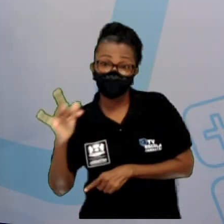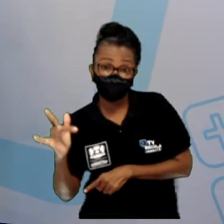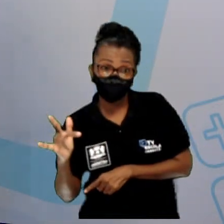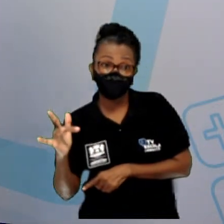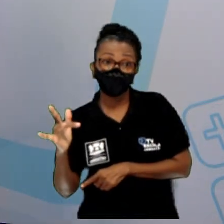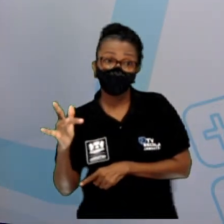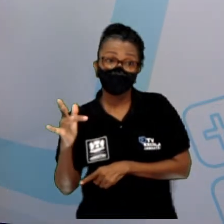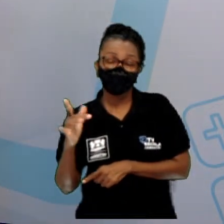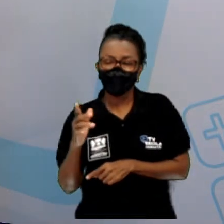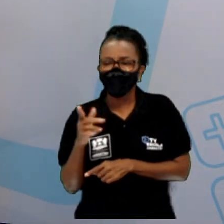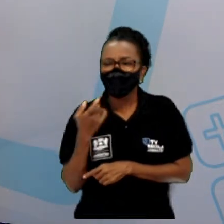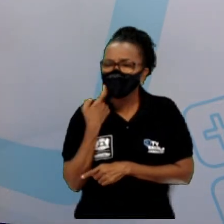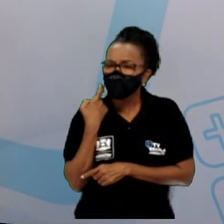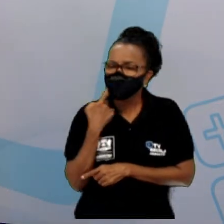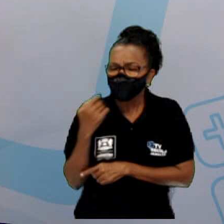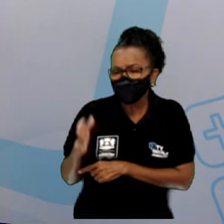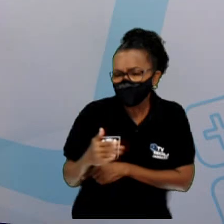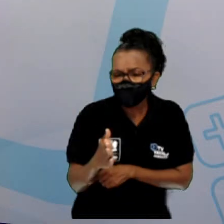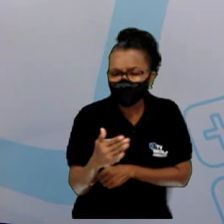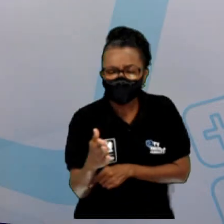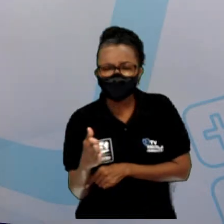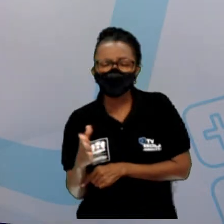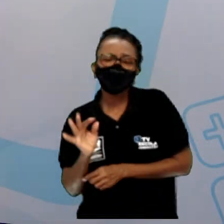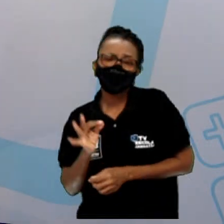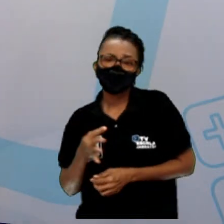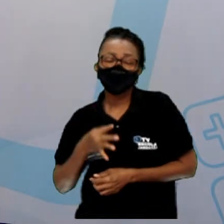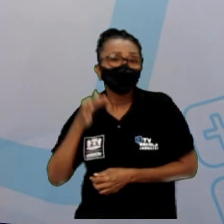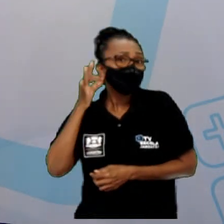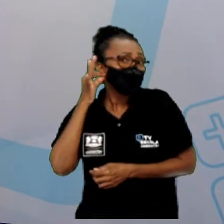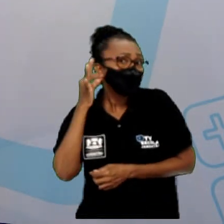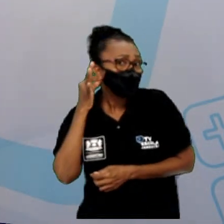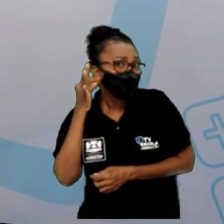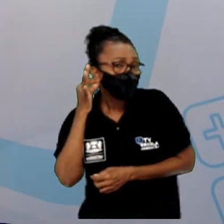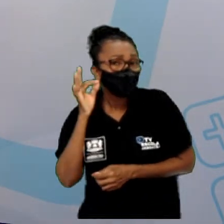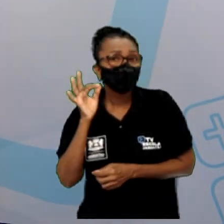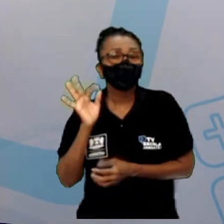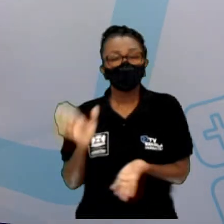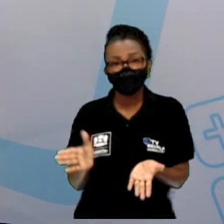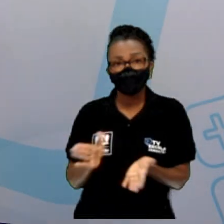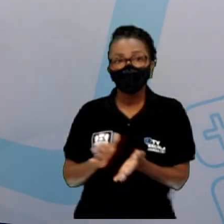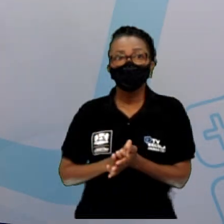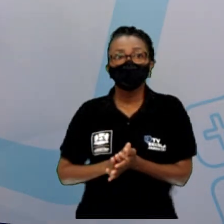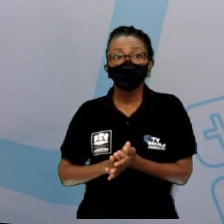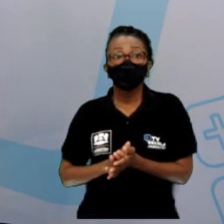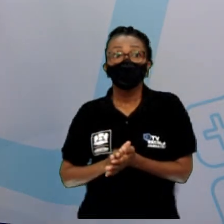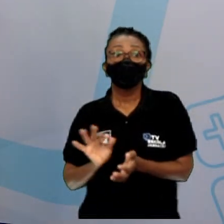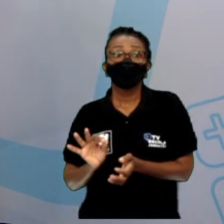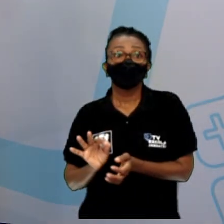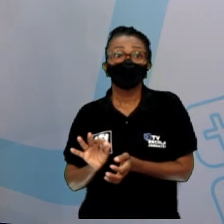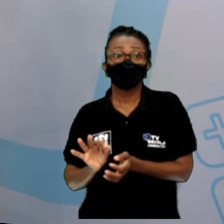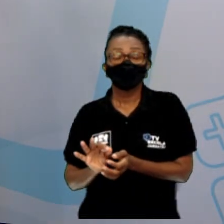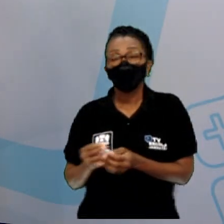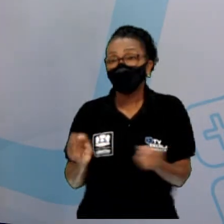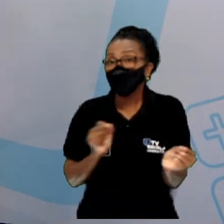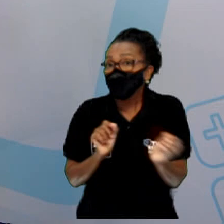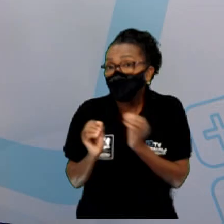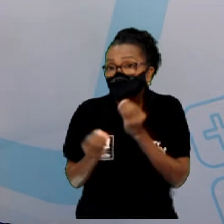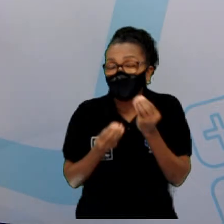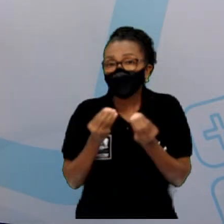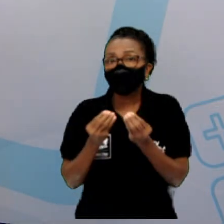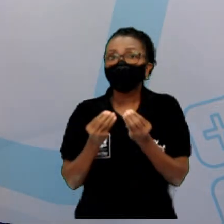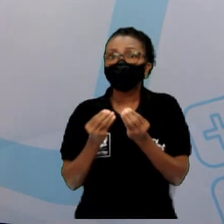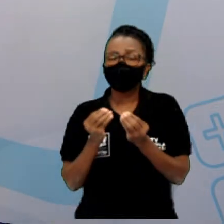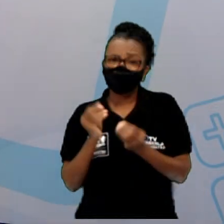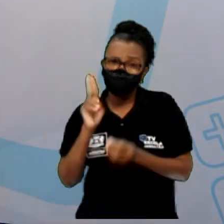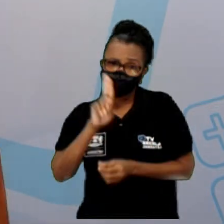Aquele peixinho ele poderia servir como um adorno para um brinco. Se eu fizesse ele de madrepérola, ele poderia